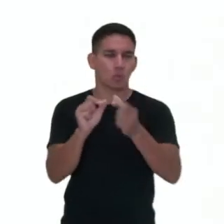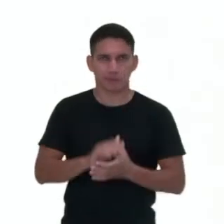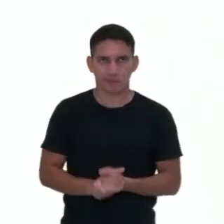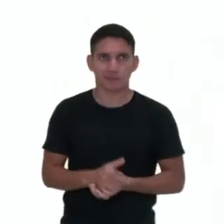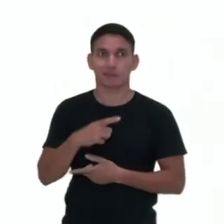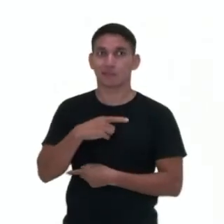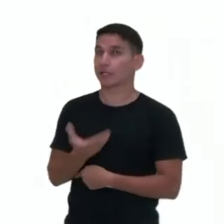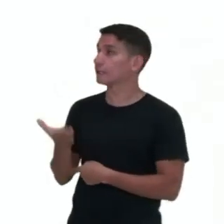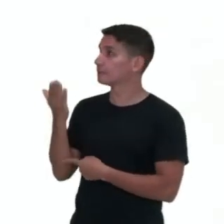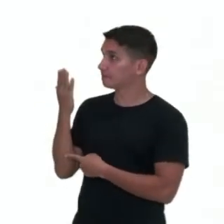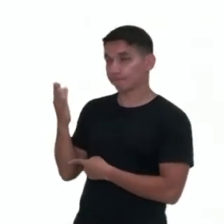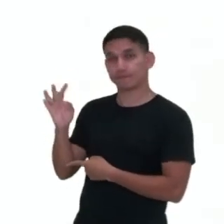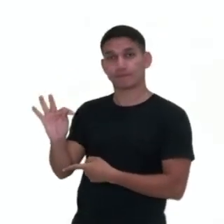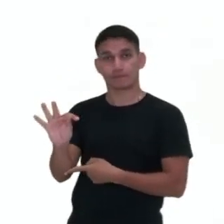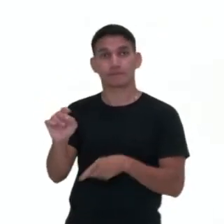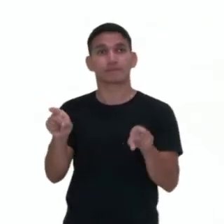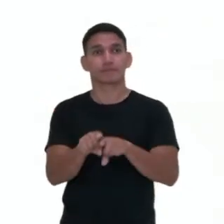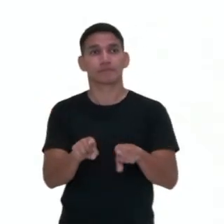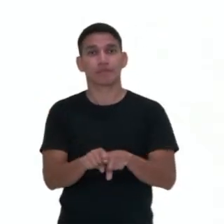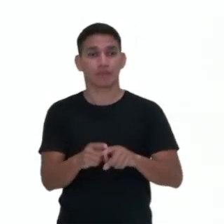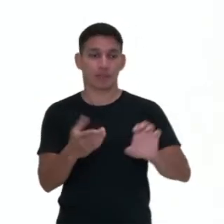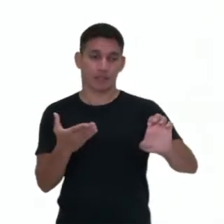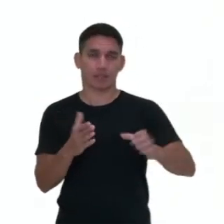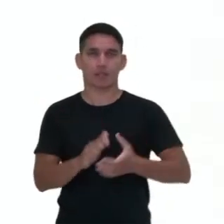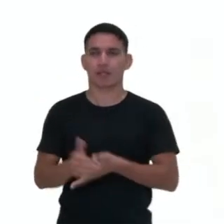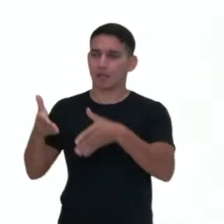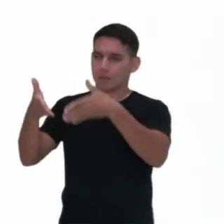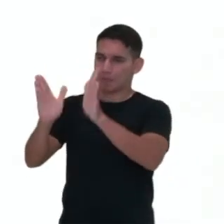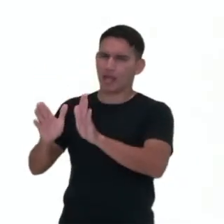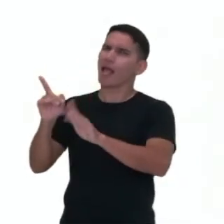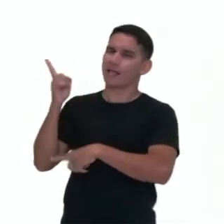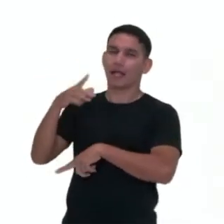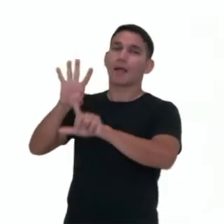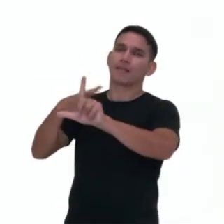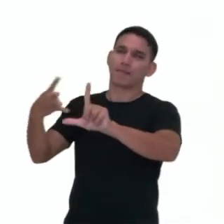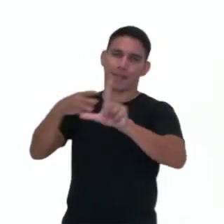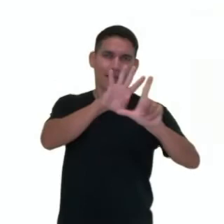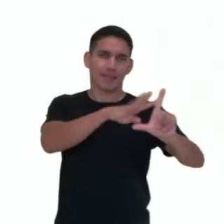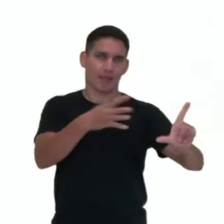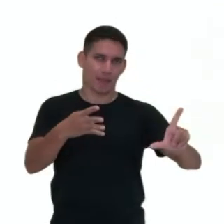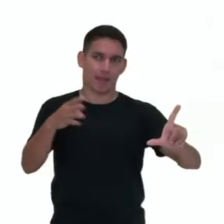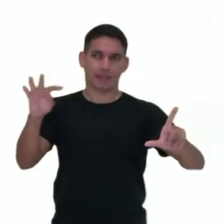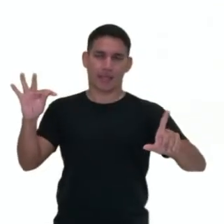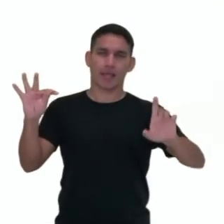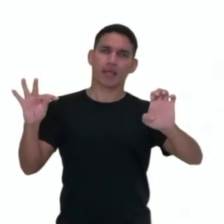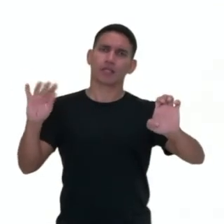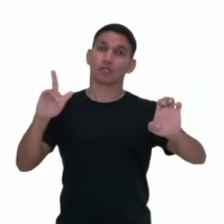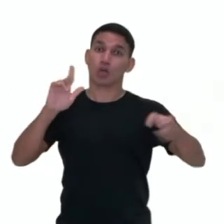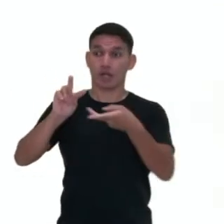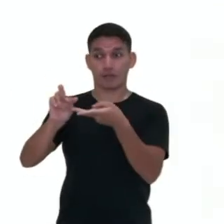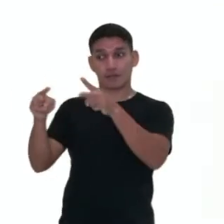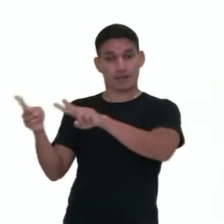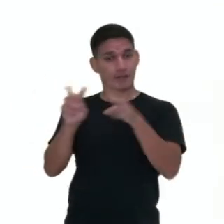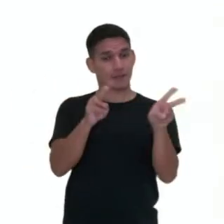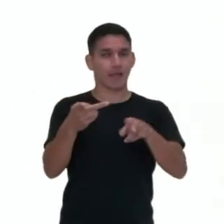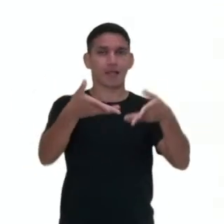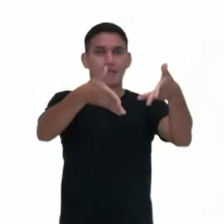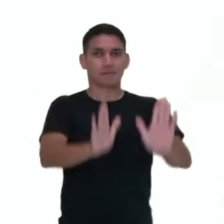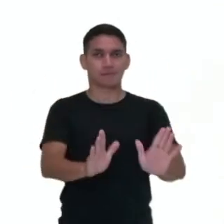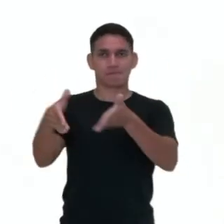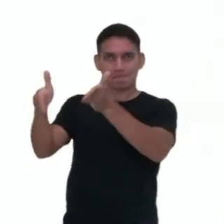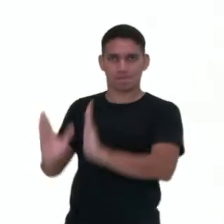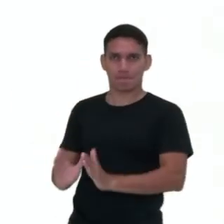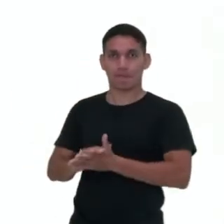a matriz T e a matriz E. Na verdade, está a tabela T e a tabela E. Nós vamos transformar para as matrizes. Então, ó,